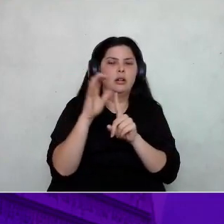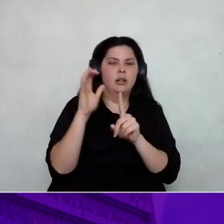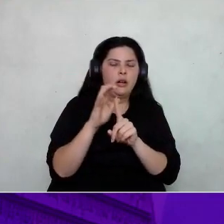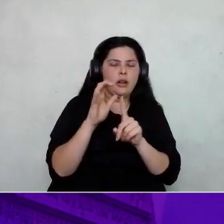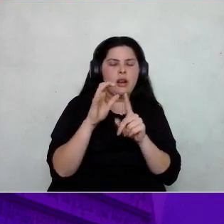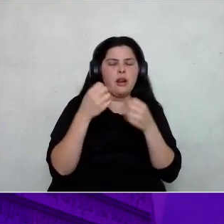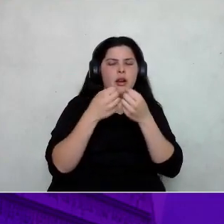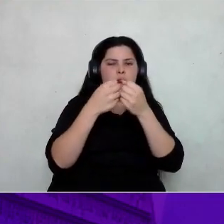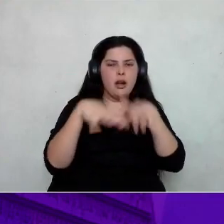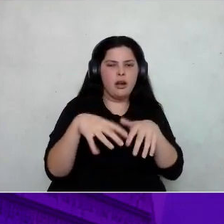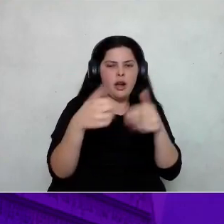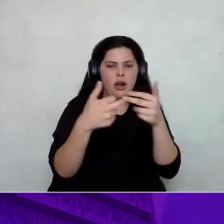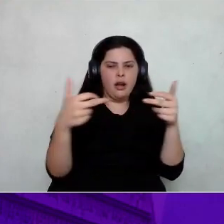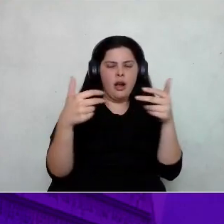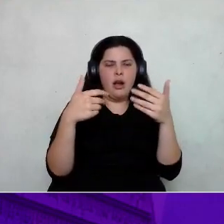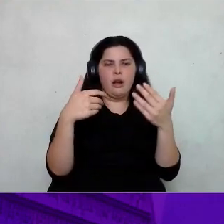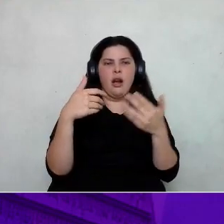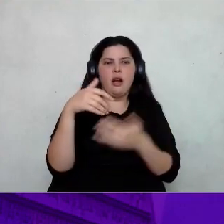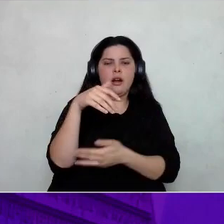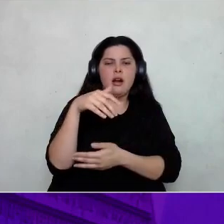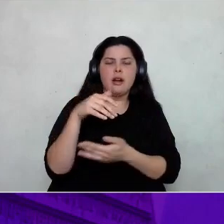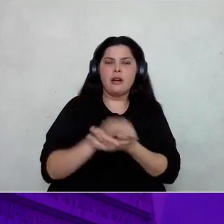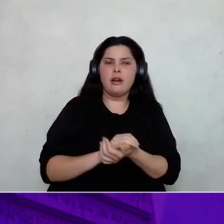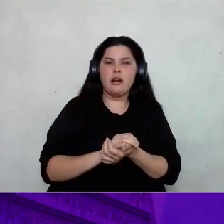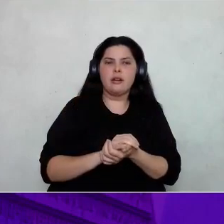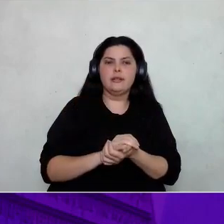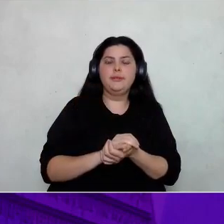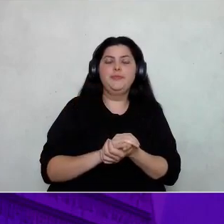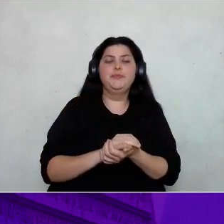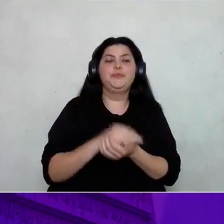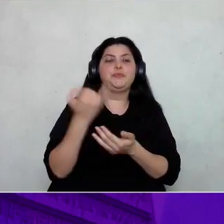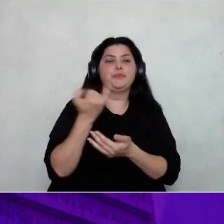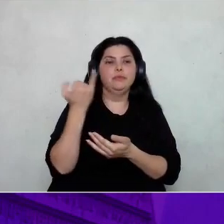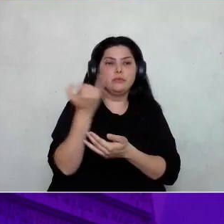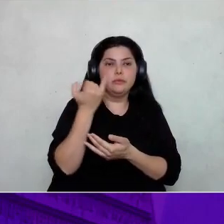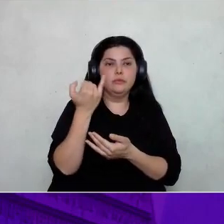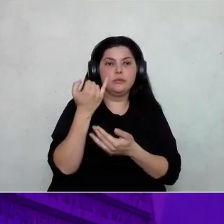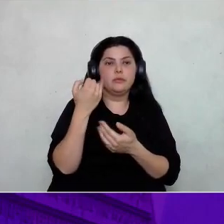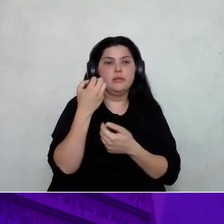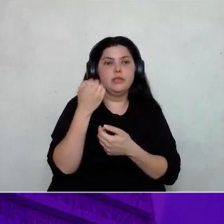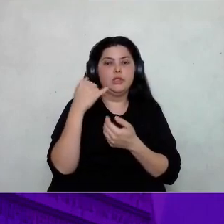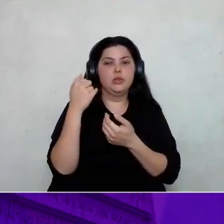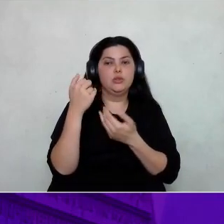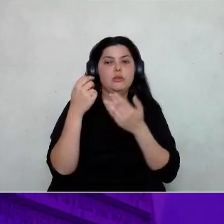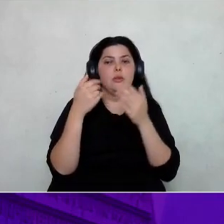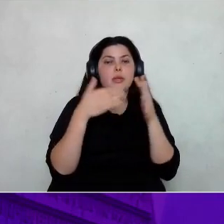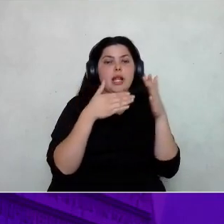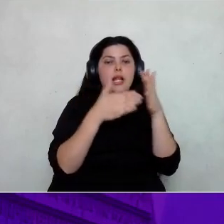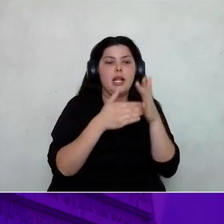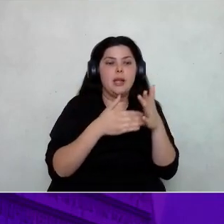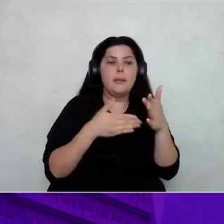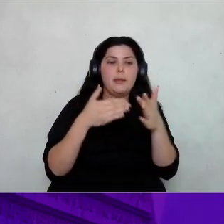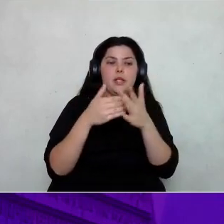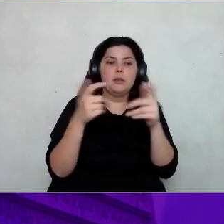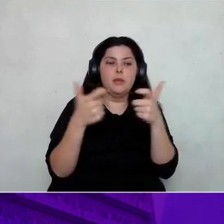que estão ali ao redor. Então, também é um outro fator importante quando a gente desenha limites para o microserviço.